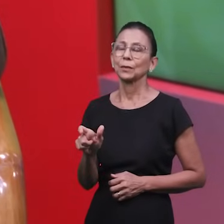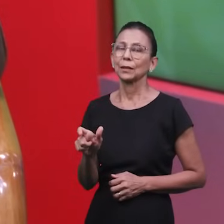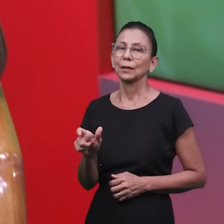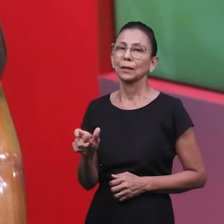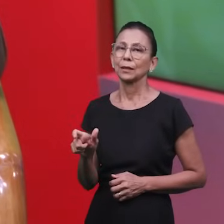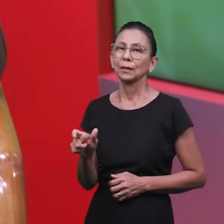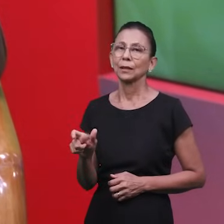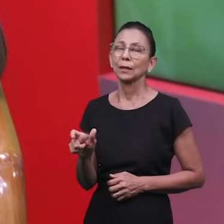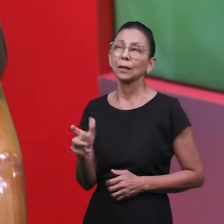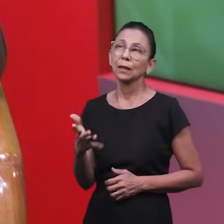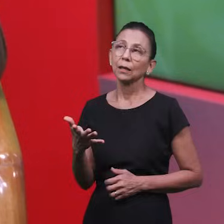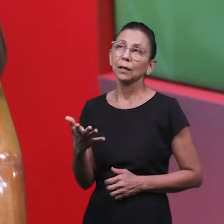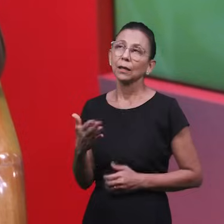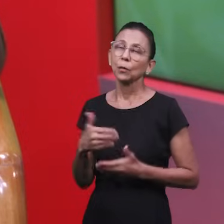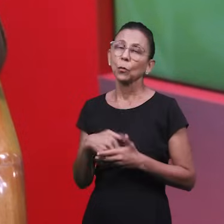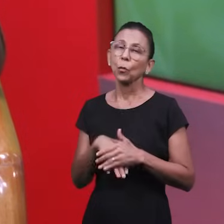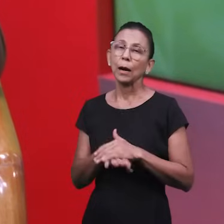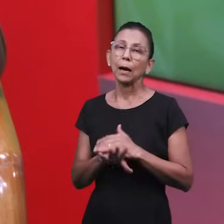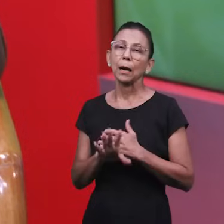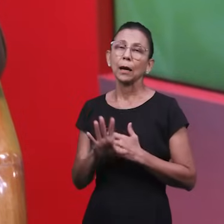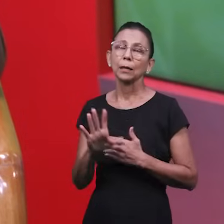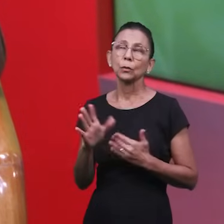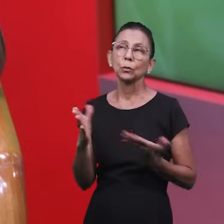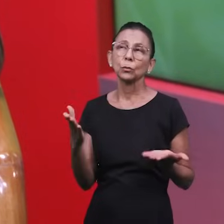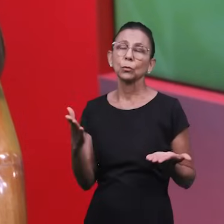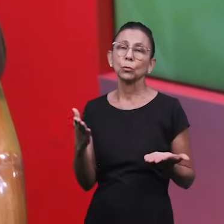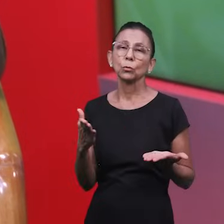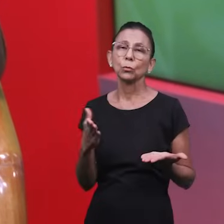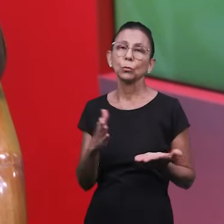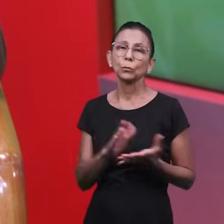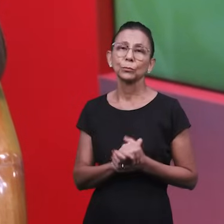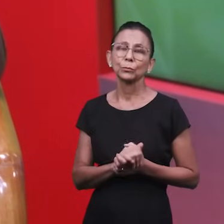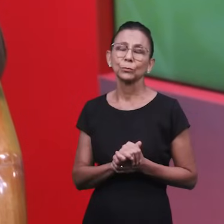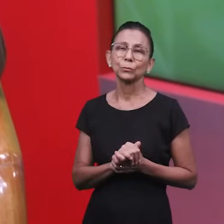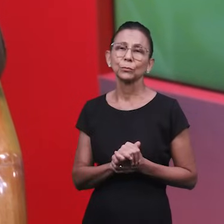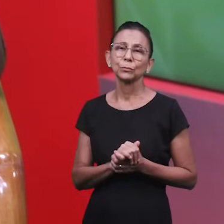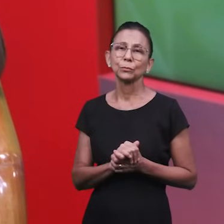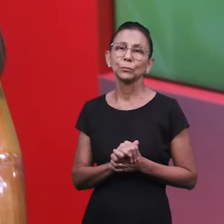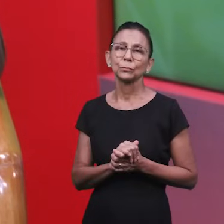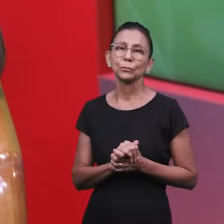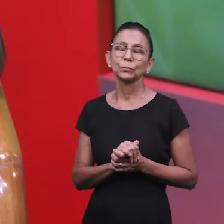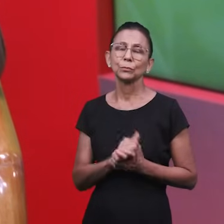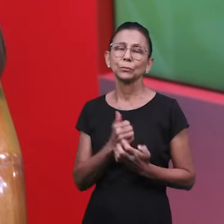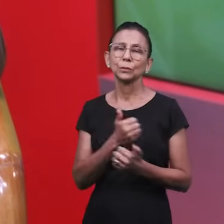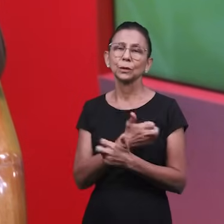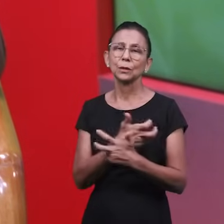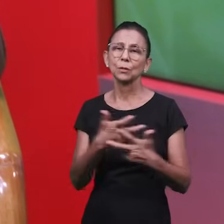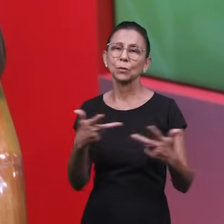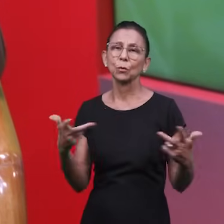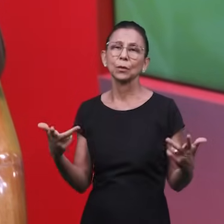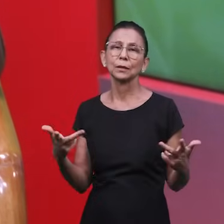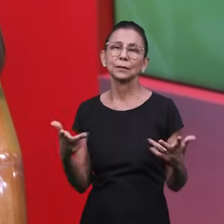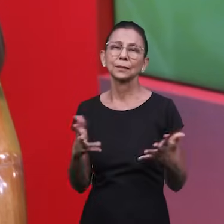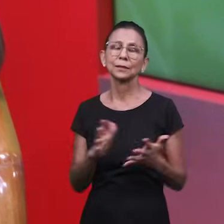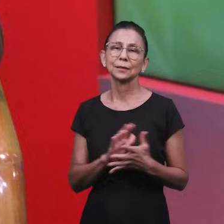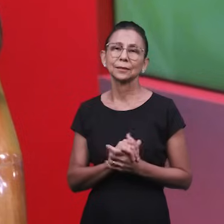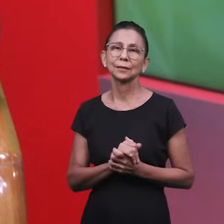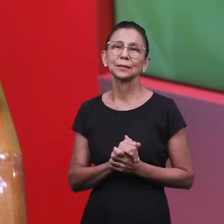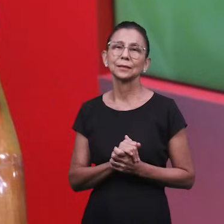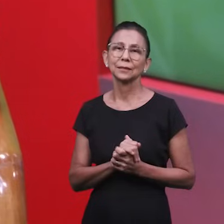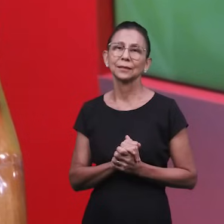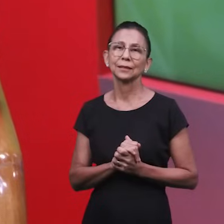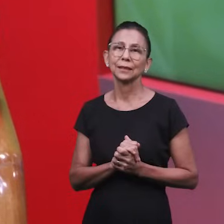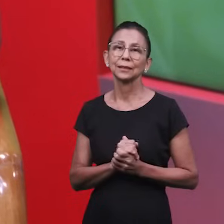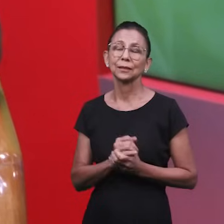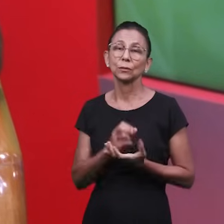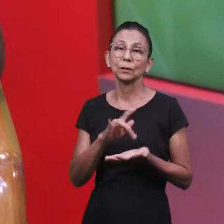desejo no coração. Ela gera, ela produz frutos, não para ela, mas é para